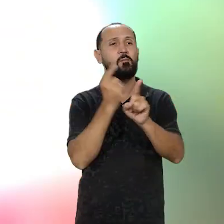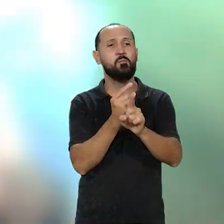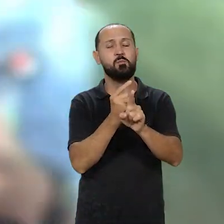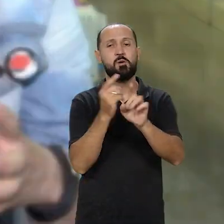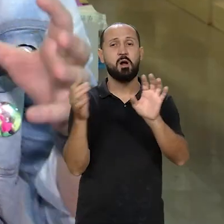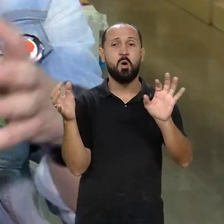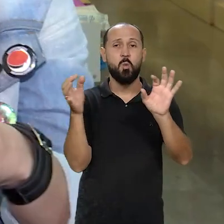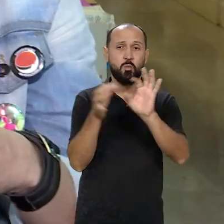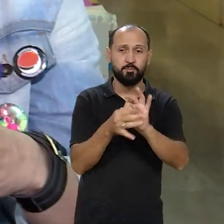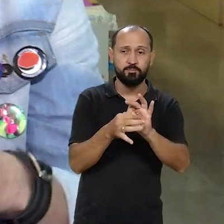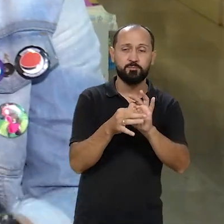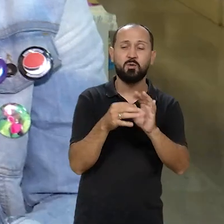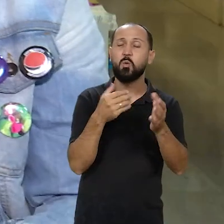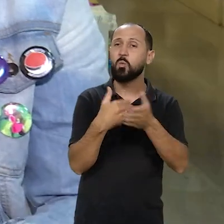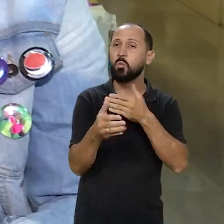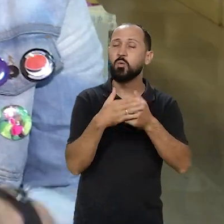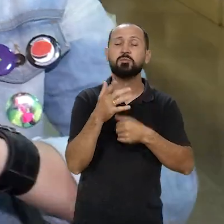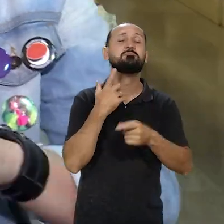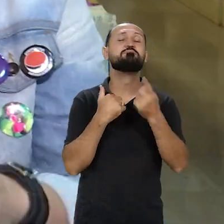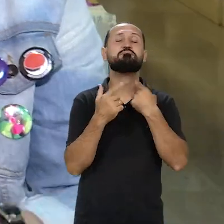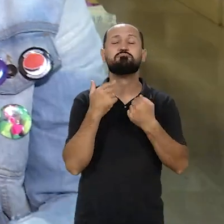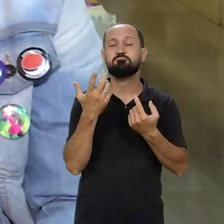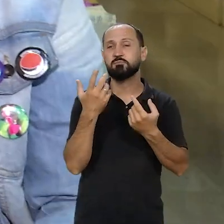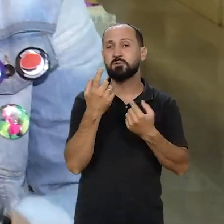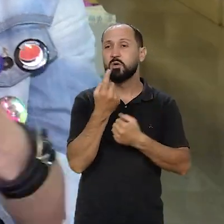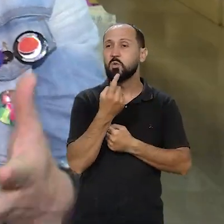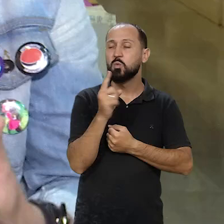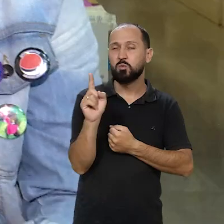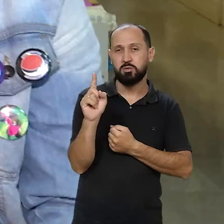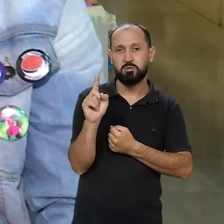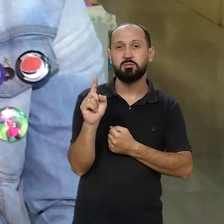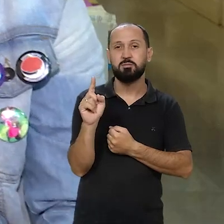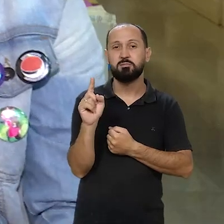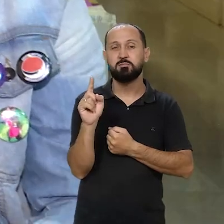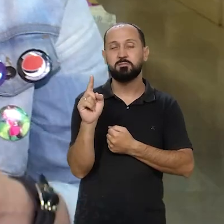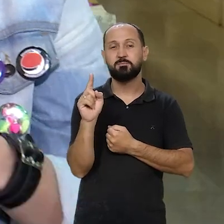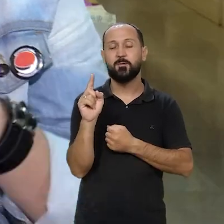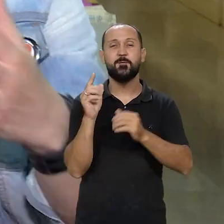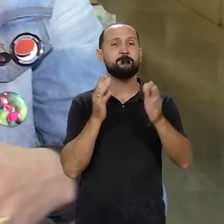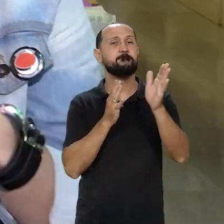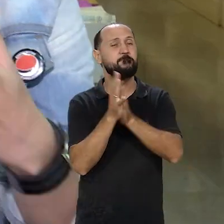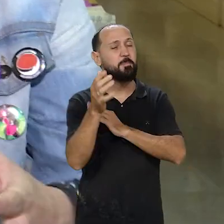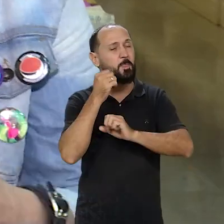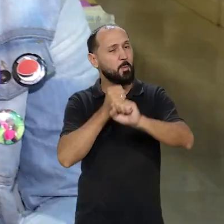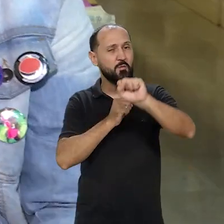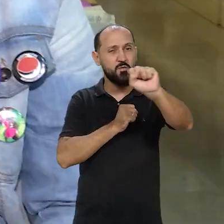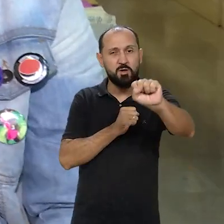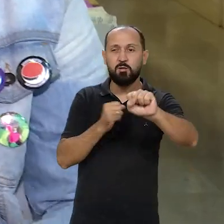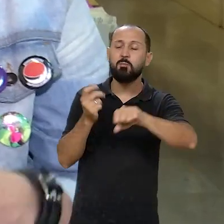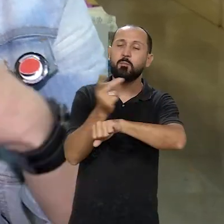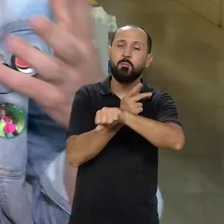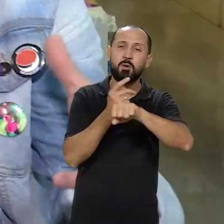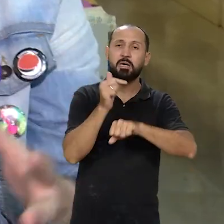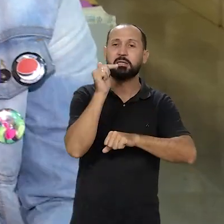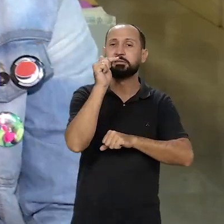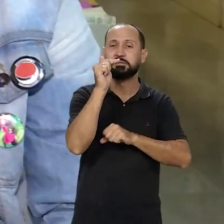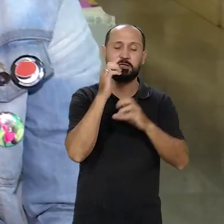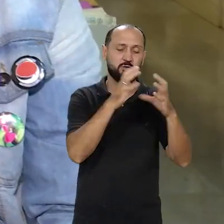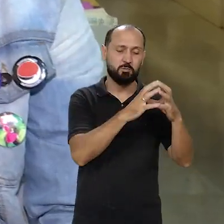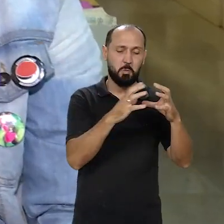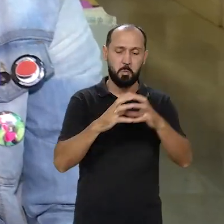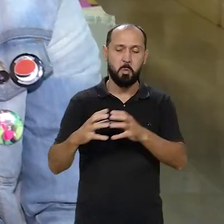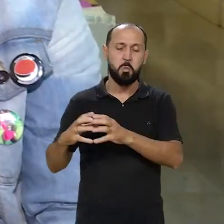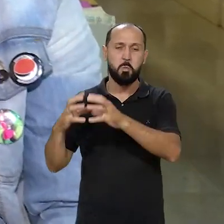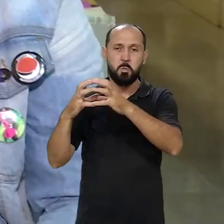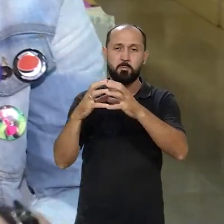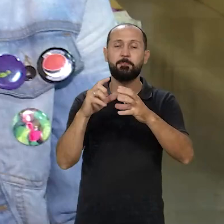quem encontrar elas e unir qualquer desejo. E ele tem uma delas. Então eles partem numa aventura, né, atrás dessas